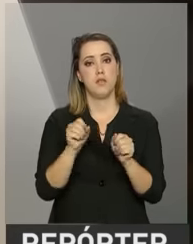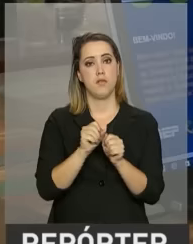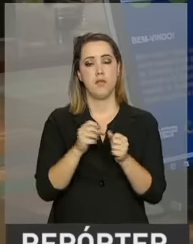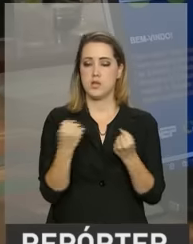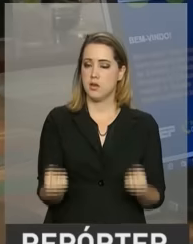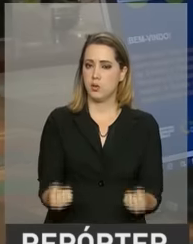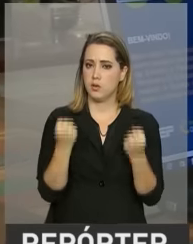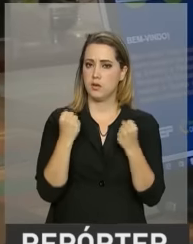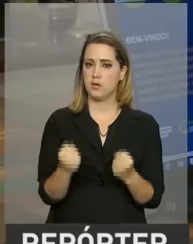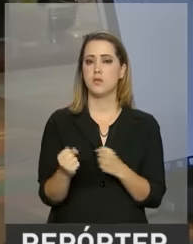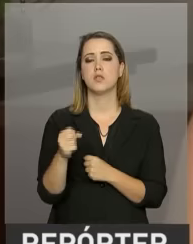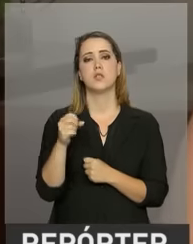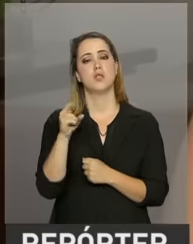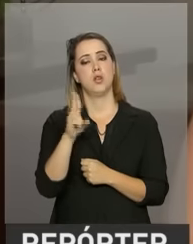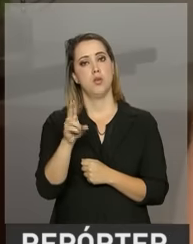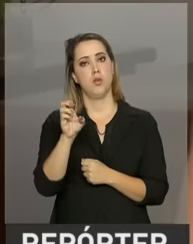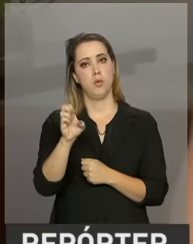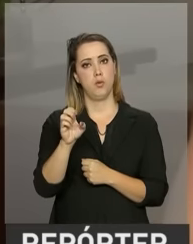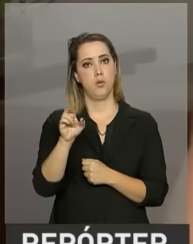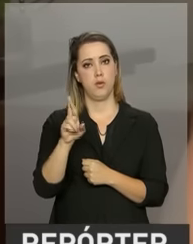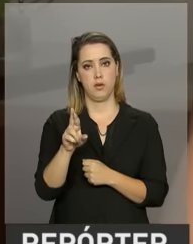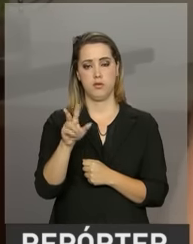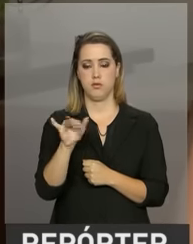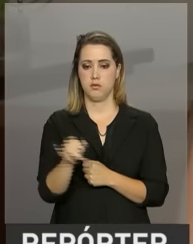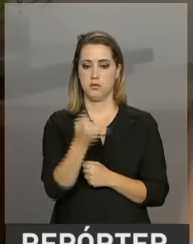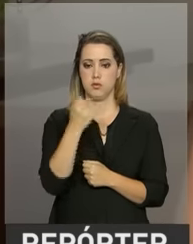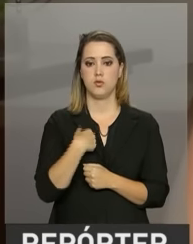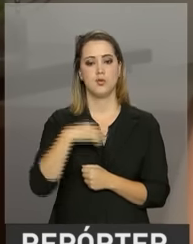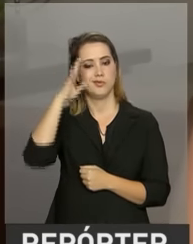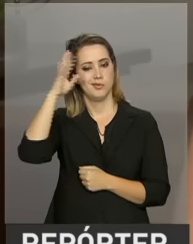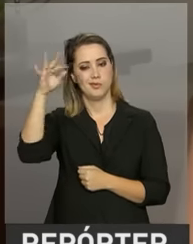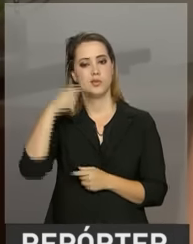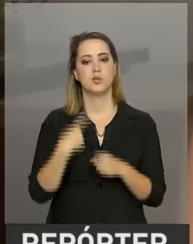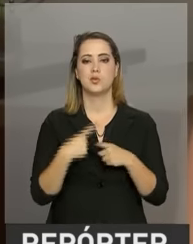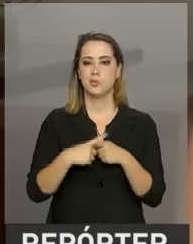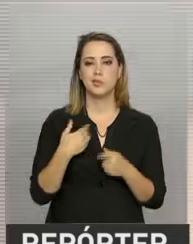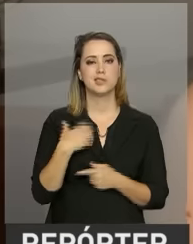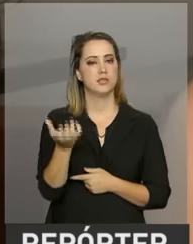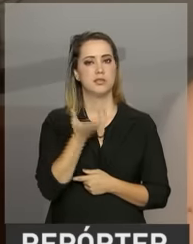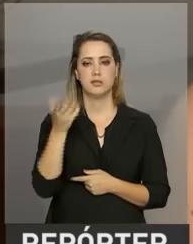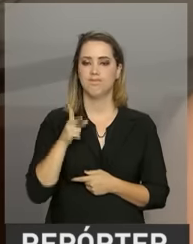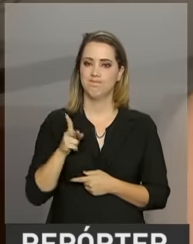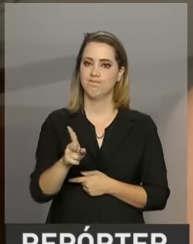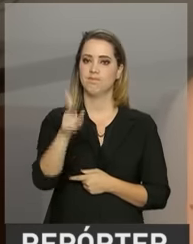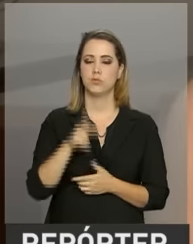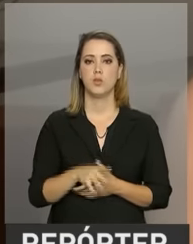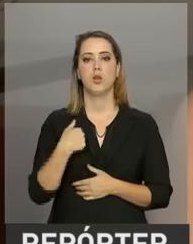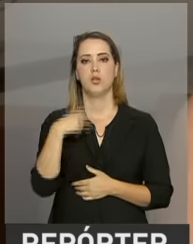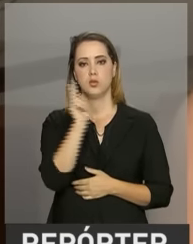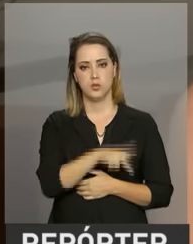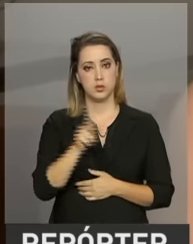Universidade Federal do Rio de Janeiro falar que vai ser maior sonho realizado né porque eu sempre quis entrar na UFRJ eu quero ser